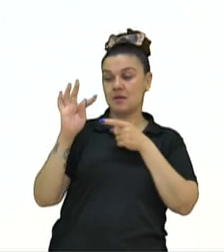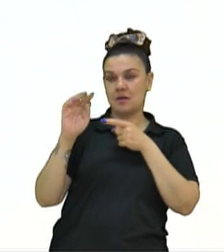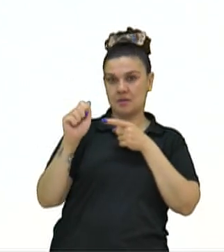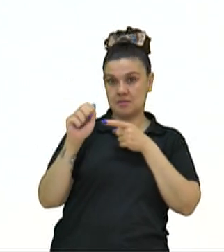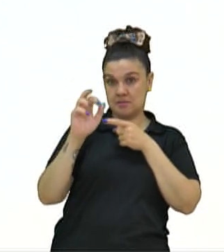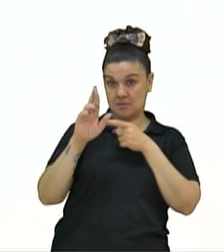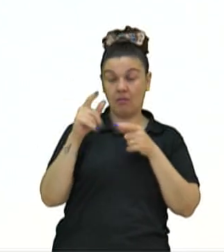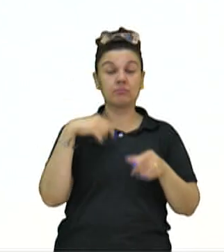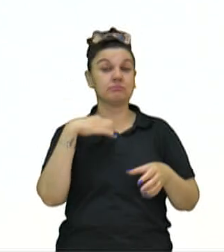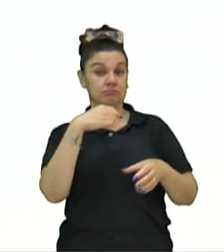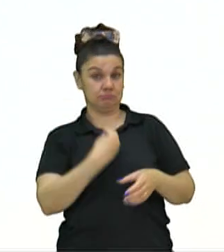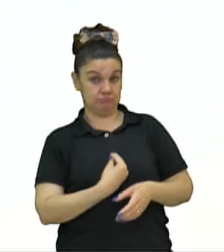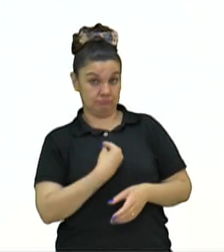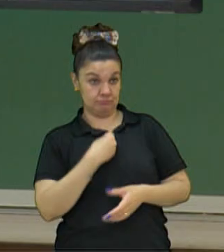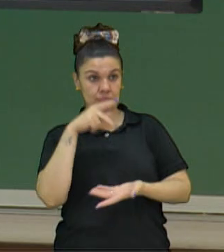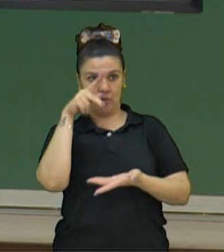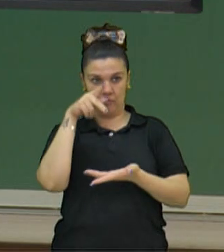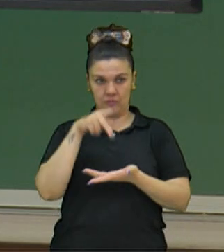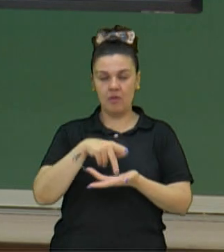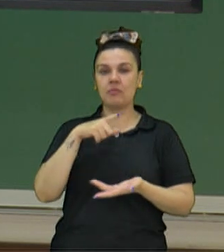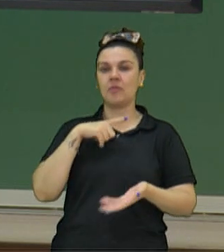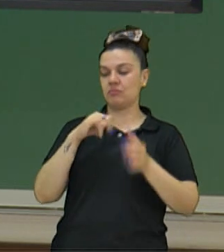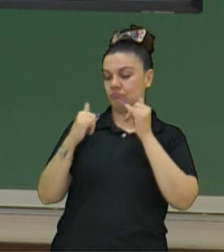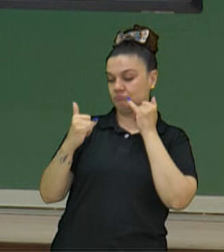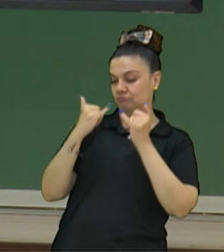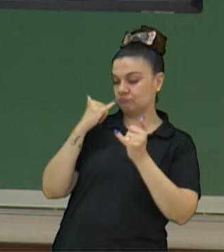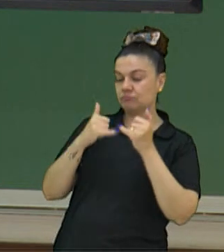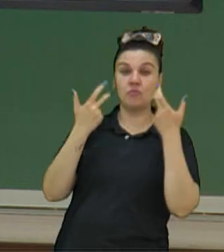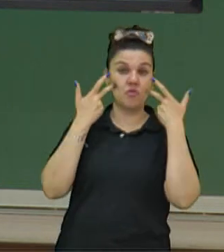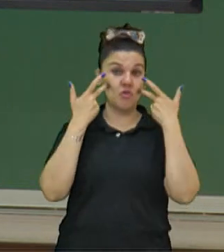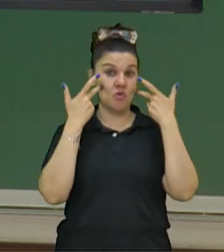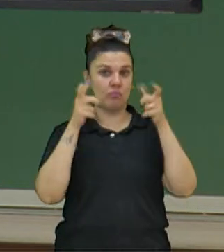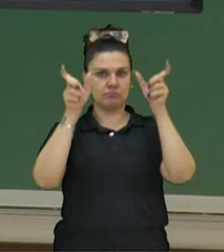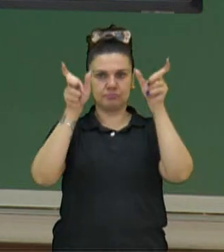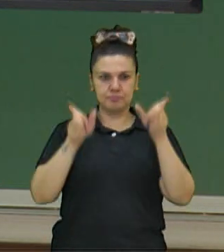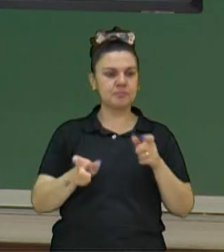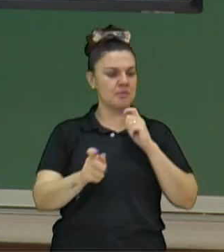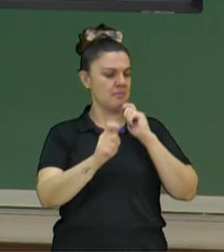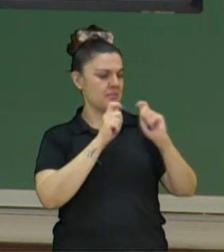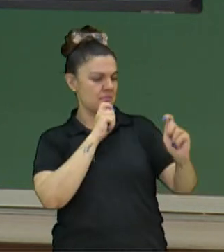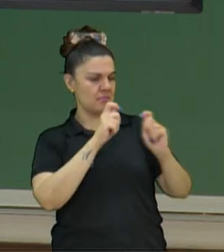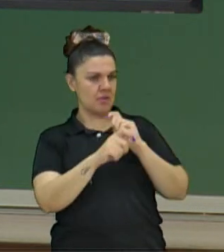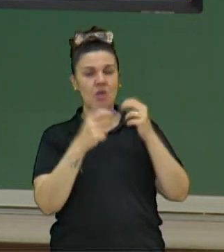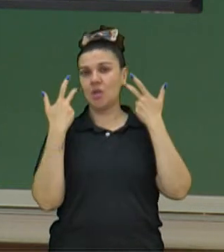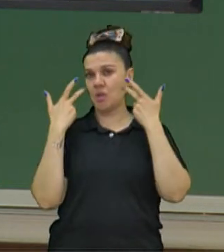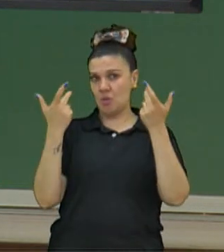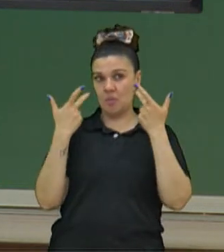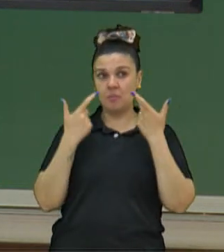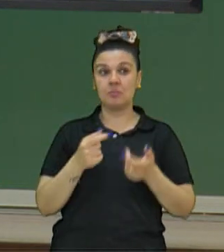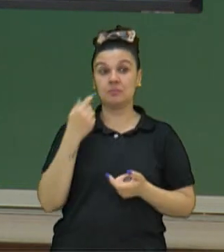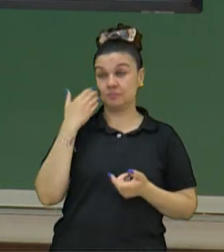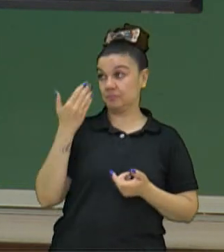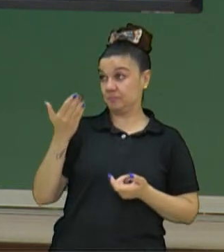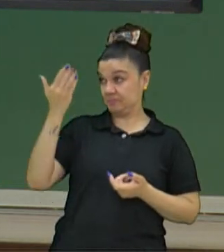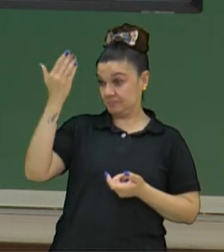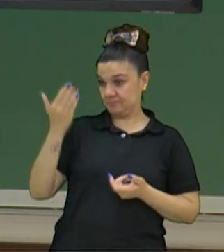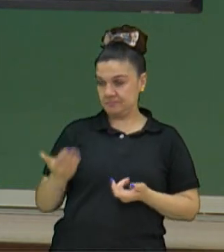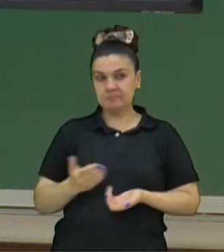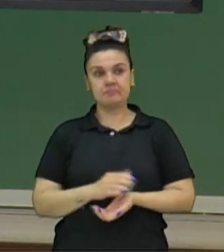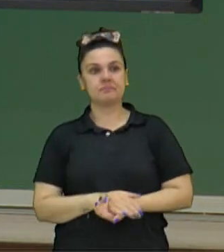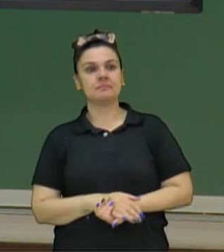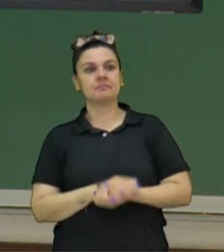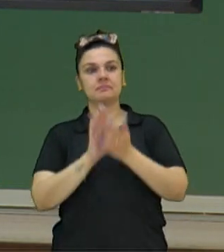existe mesmo, né? Tem as reportagens normais, as entrevistas, tudo como uma revista normal. Olha aqui, ó,